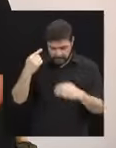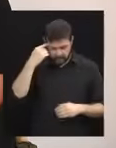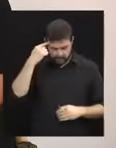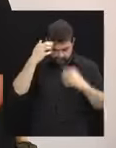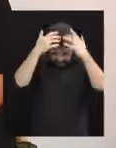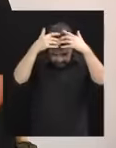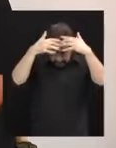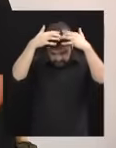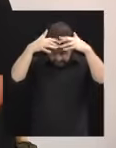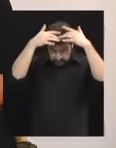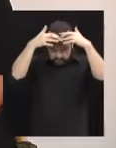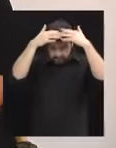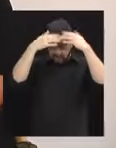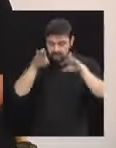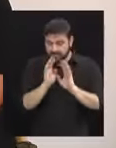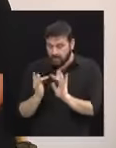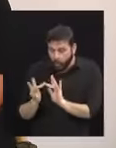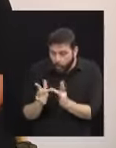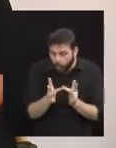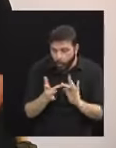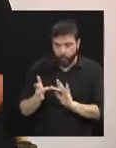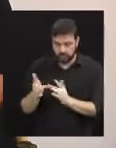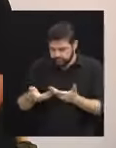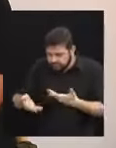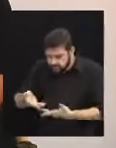desenvolvimento de contato mesmo,